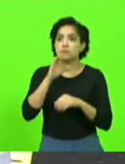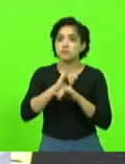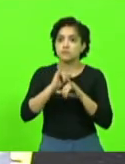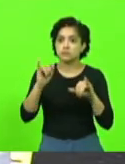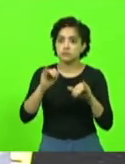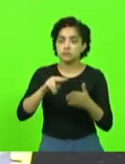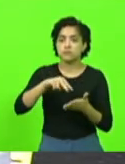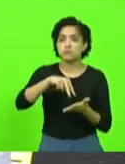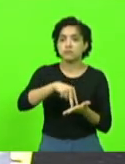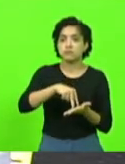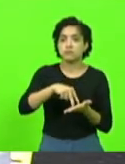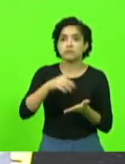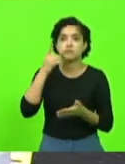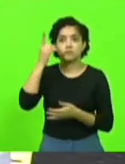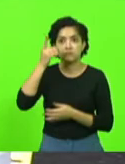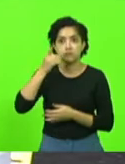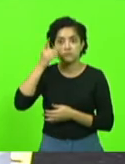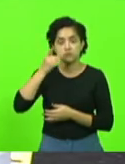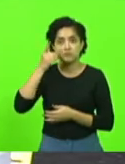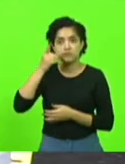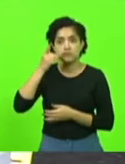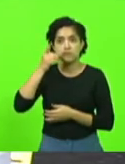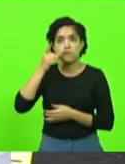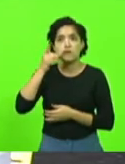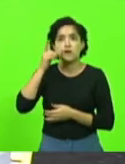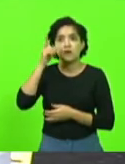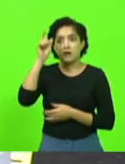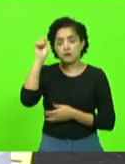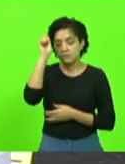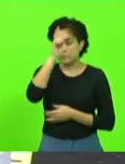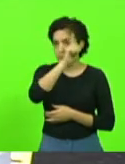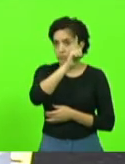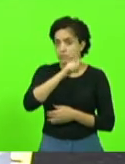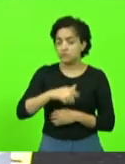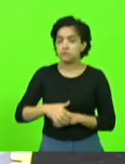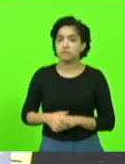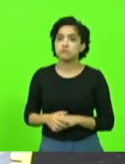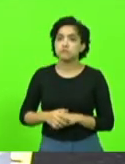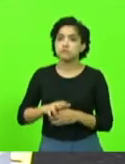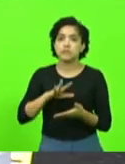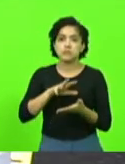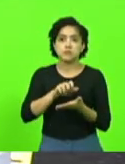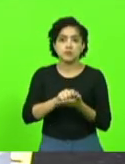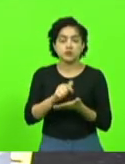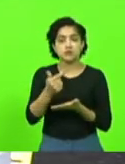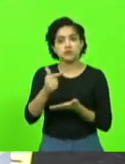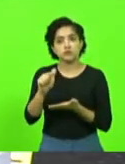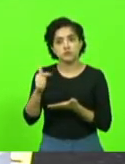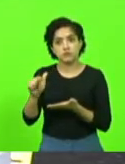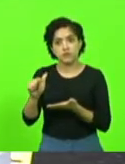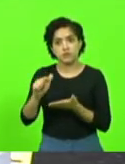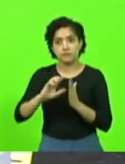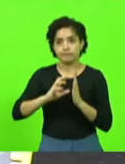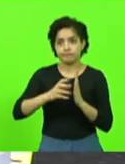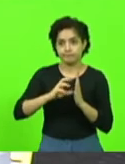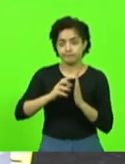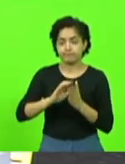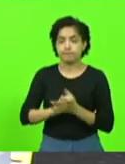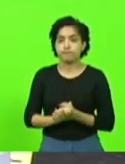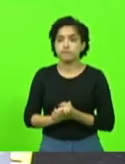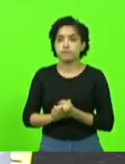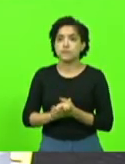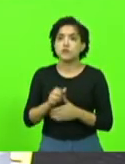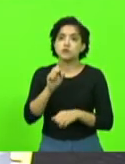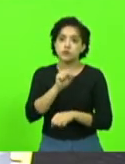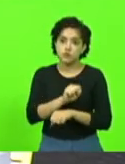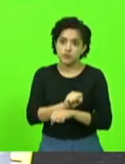a palavra o senhor deputado Altaís Silva, Gessé Lopes e Fabiano da Luz. Grande expediente. Não houve inscritos para horário destinado aos partidos políticos. Ato contínuo. O senhor presidente suspendeu